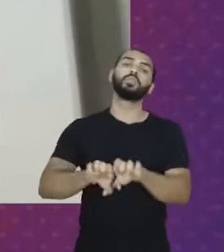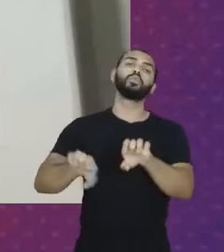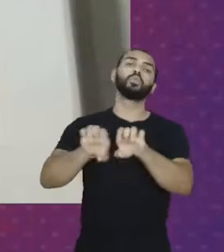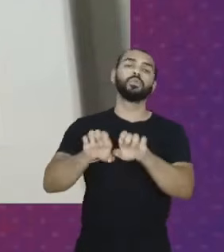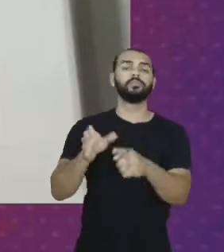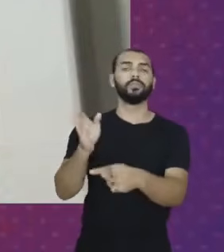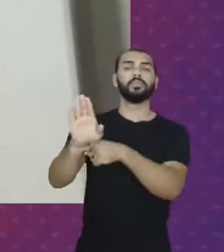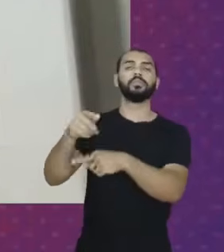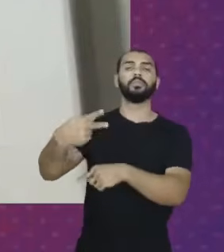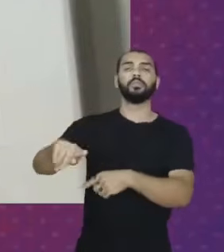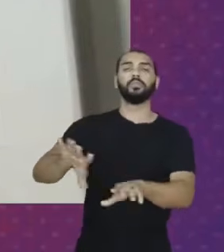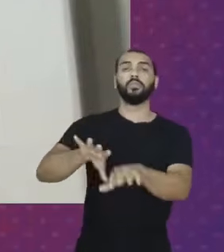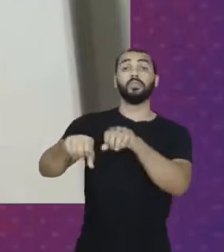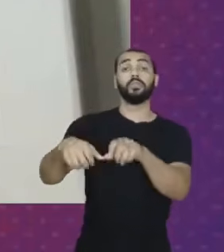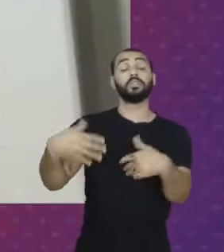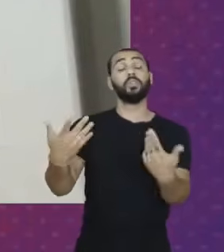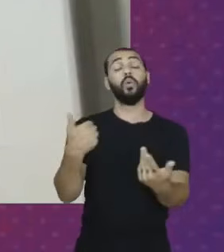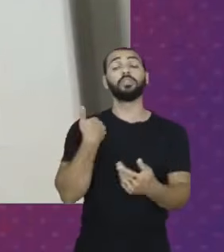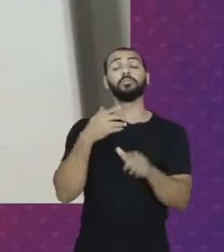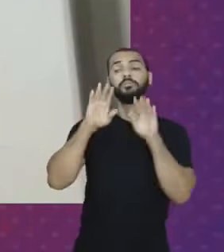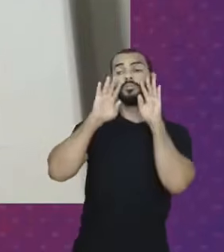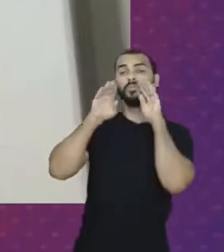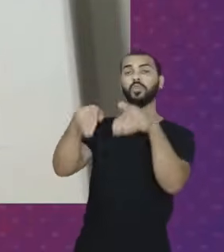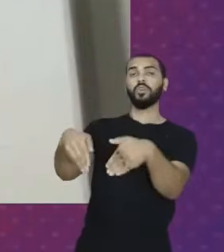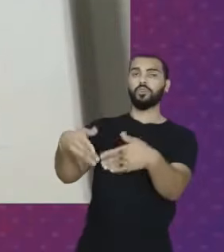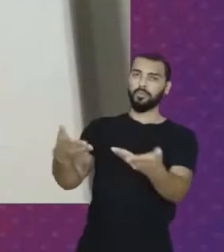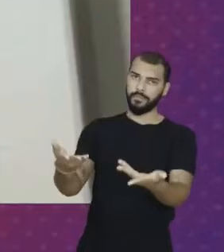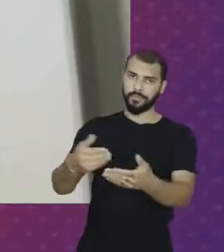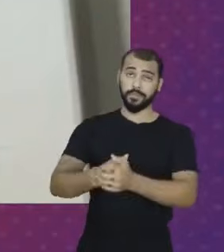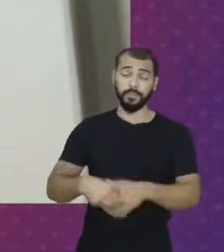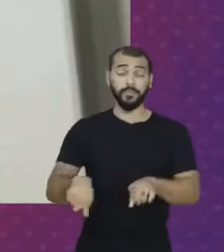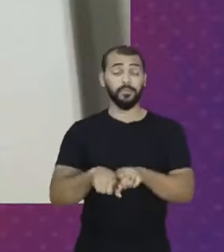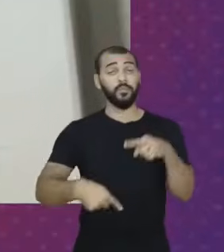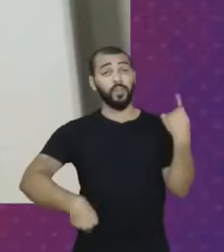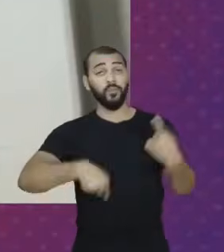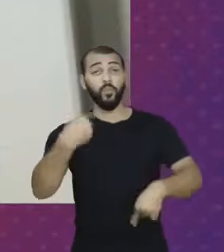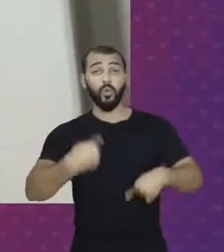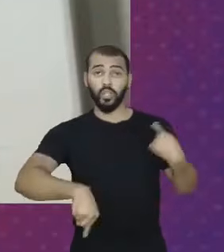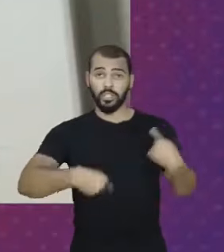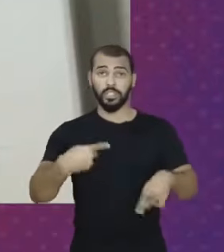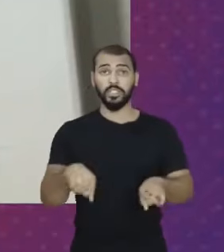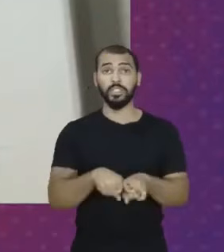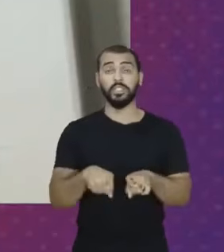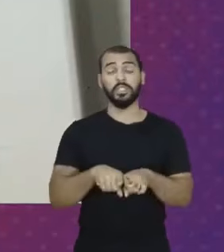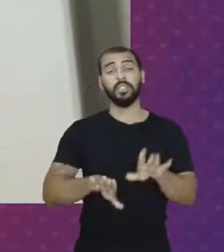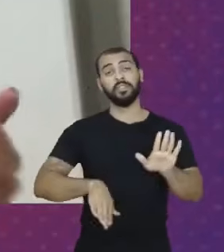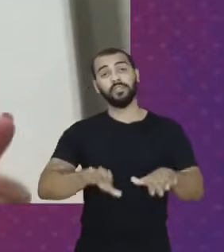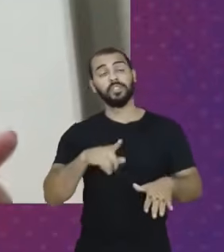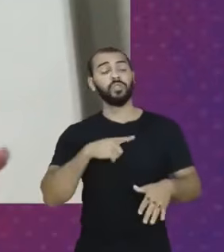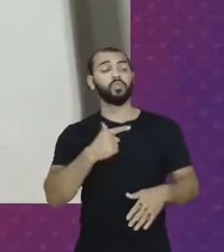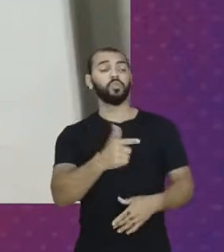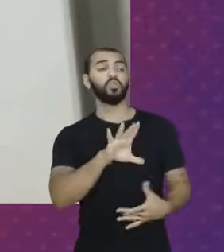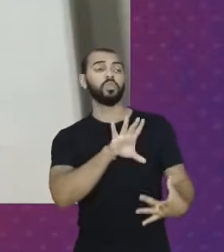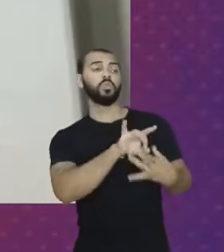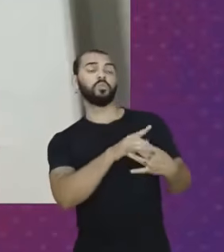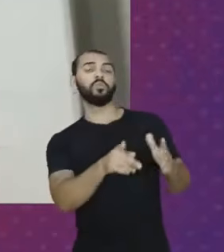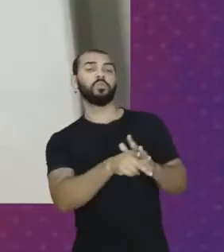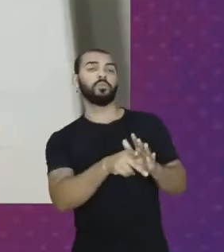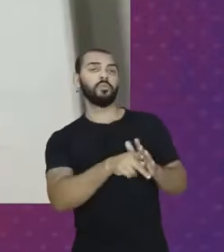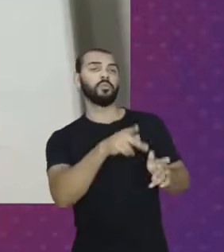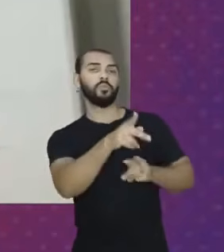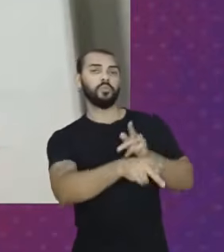formação. Então, as nossas indicações estão voltadas para aquilo. Políticas públicas que não estejam alcançando a população negra, seja na saúde, na